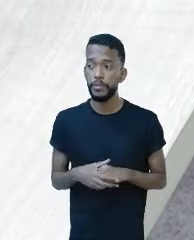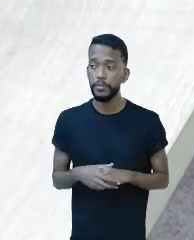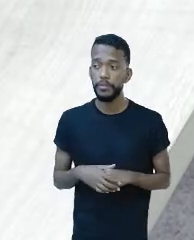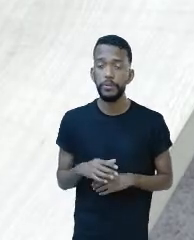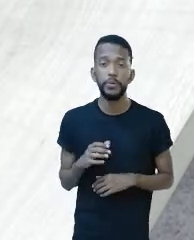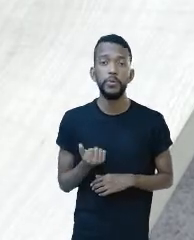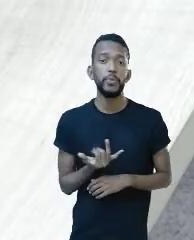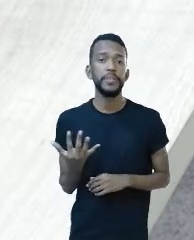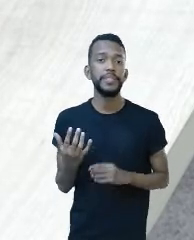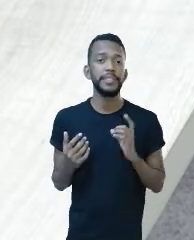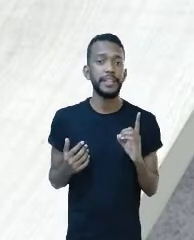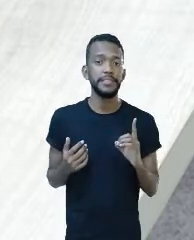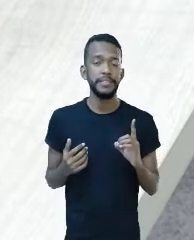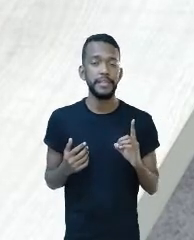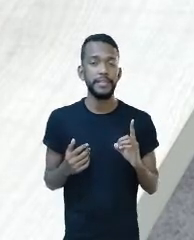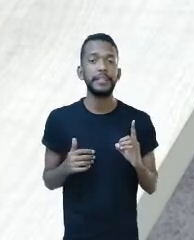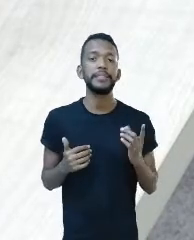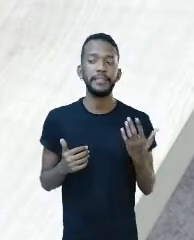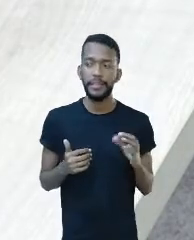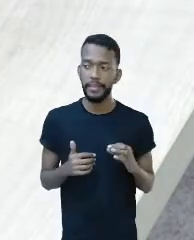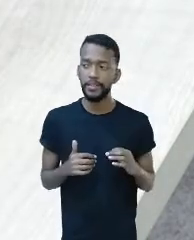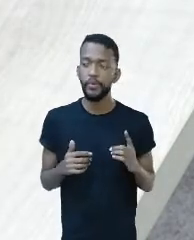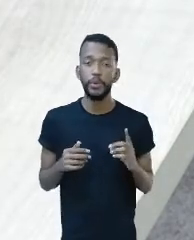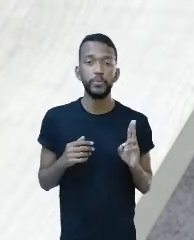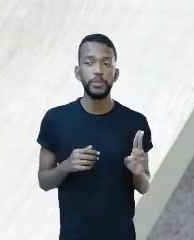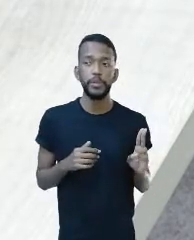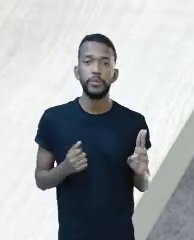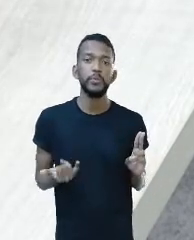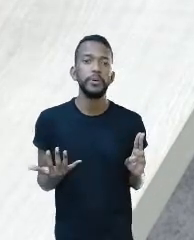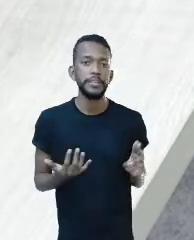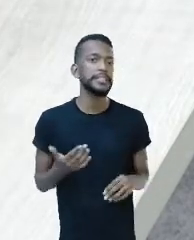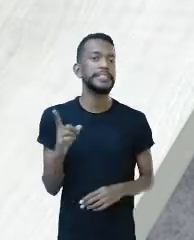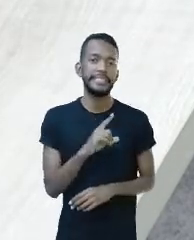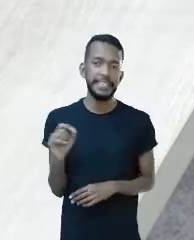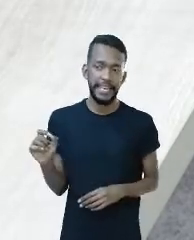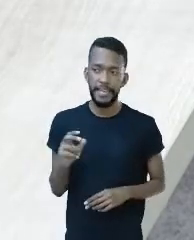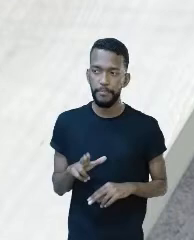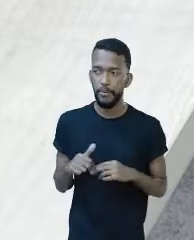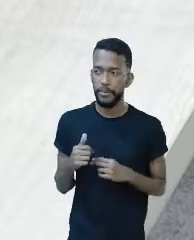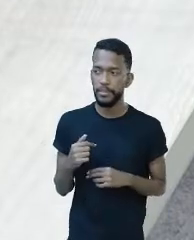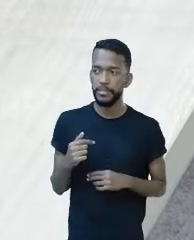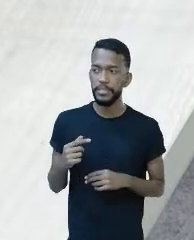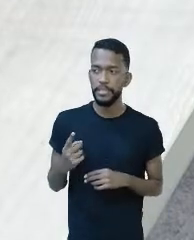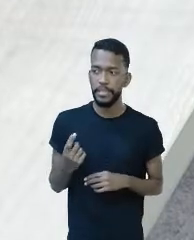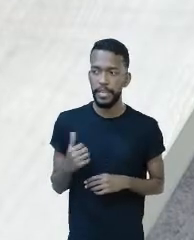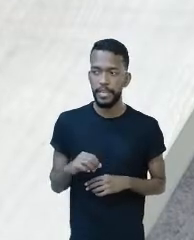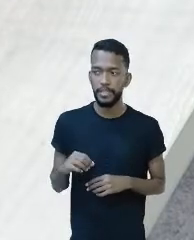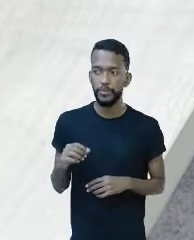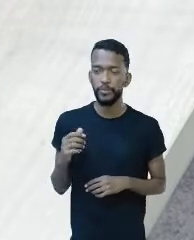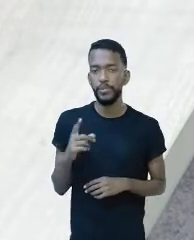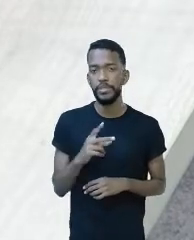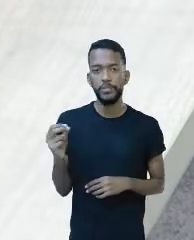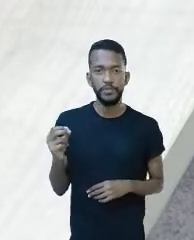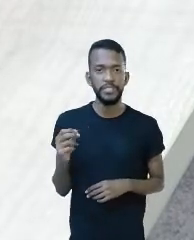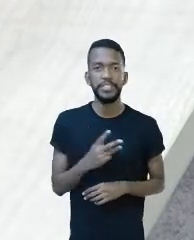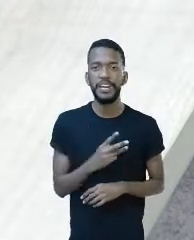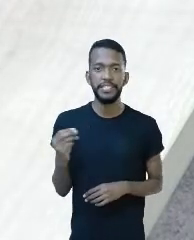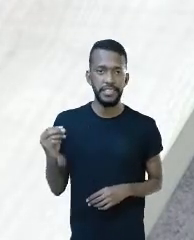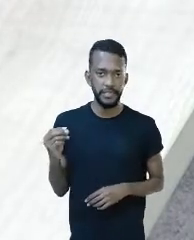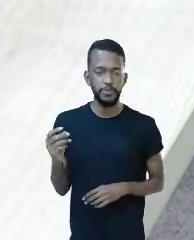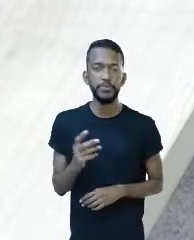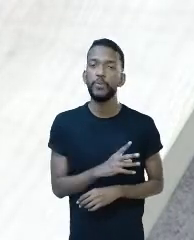tem quantas dezenas? 10. E quantas unidades? 100. Por quê, ó? 100,